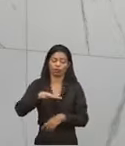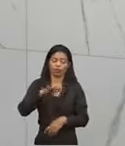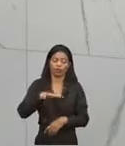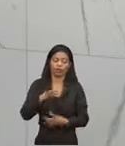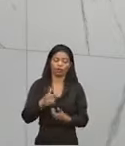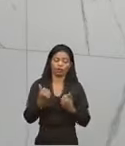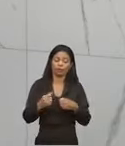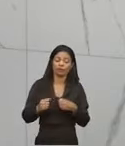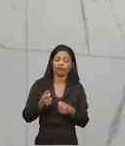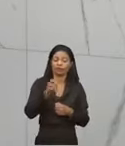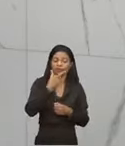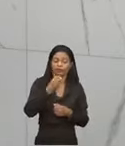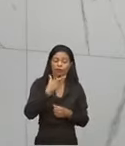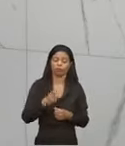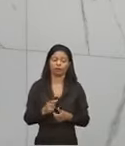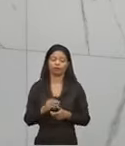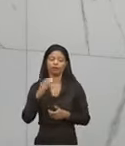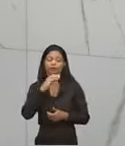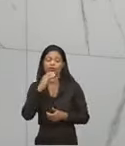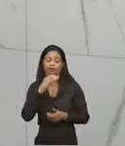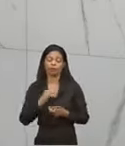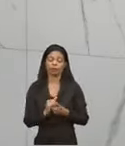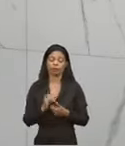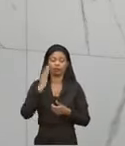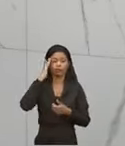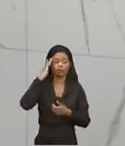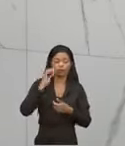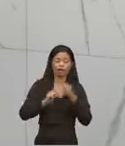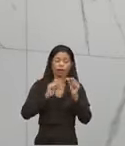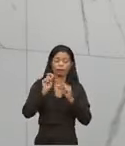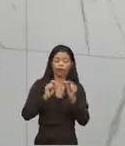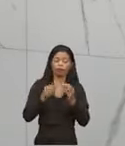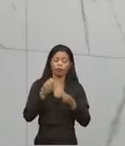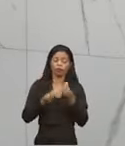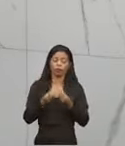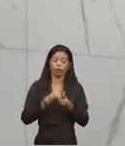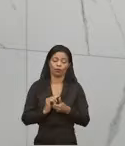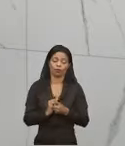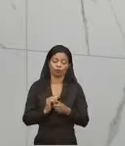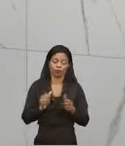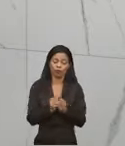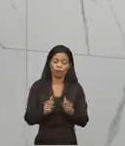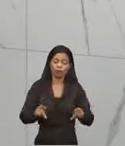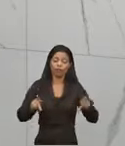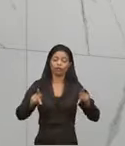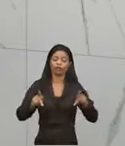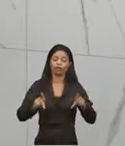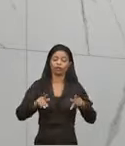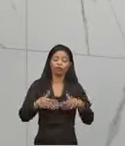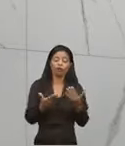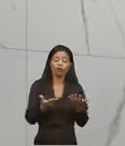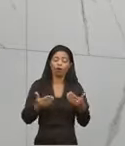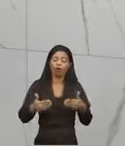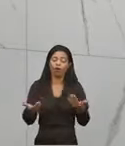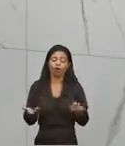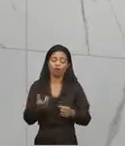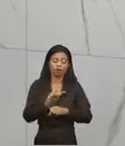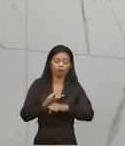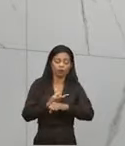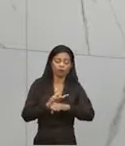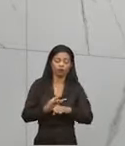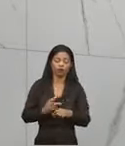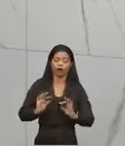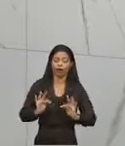esses pacientes de urgência e emergência saibam logo de imediato, através desse aplicativo, usando as tecnologias,